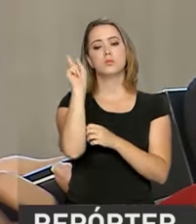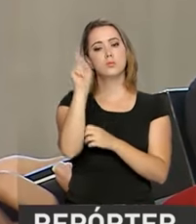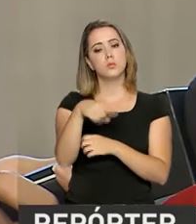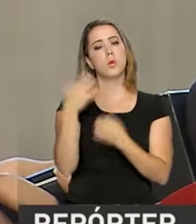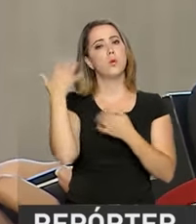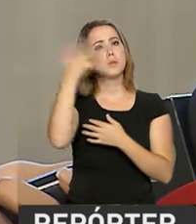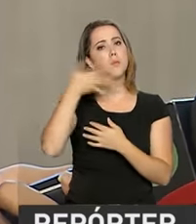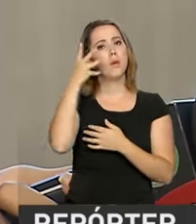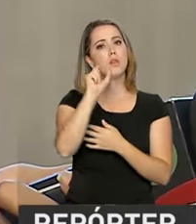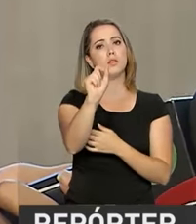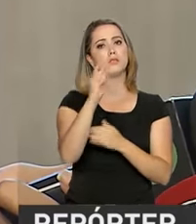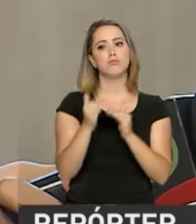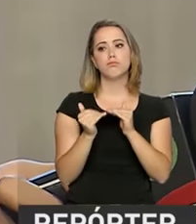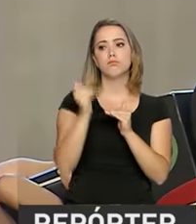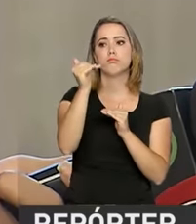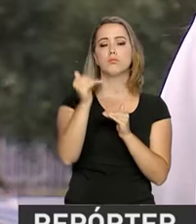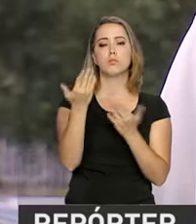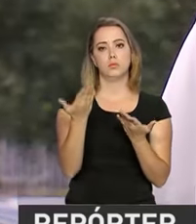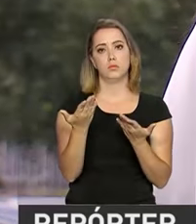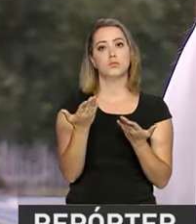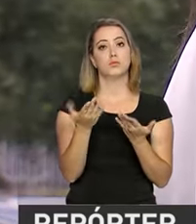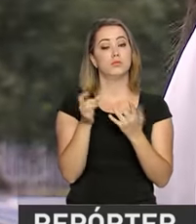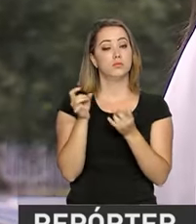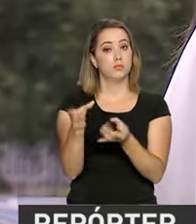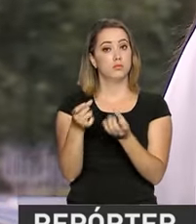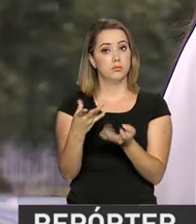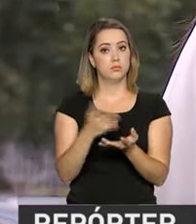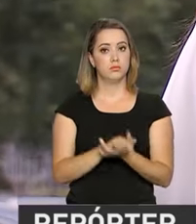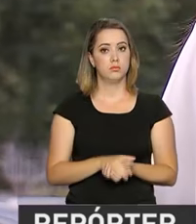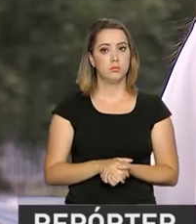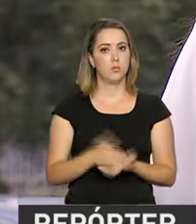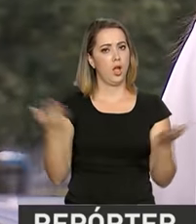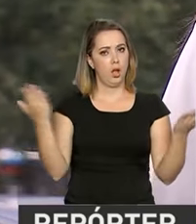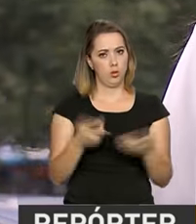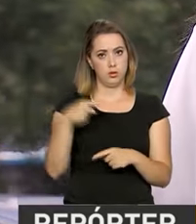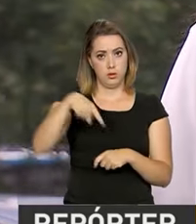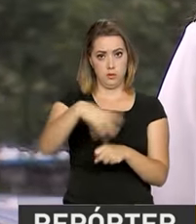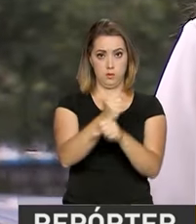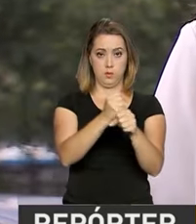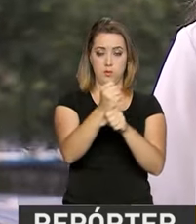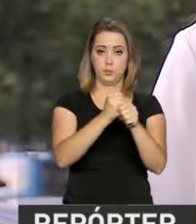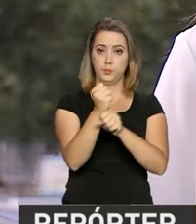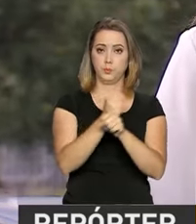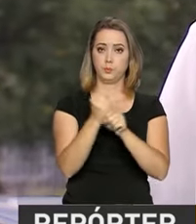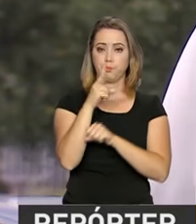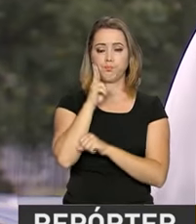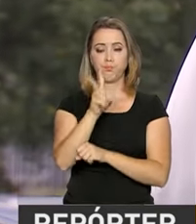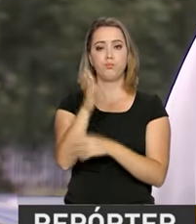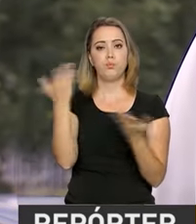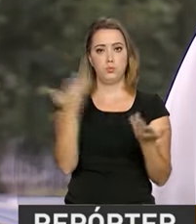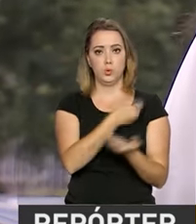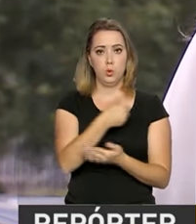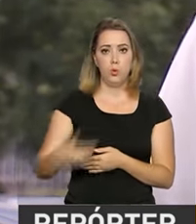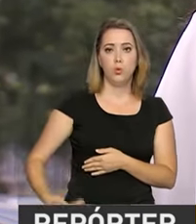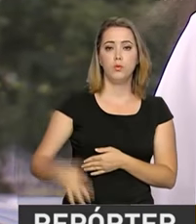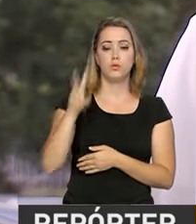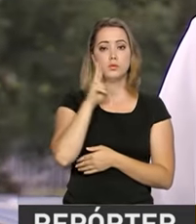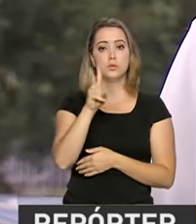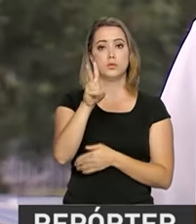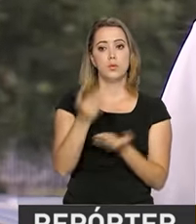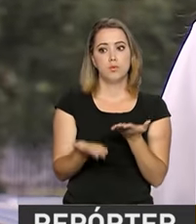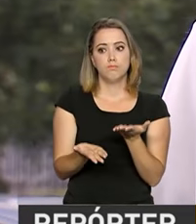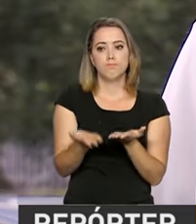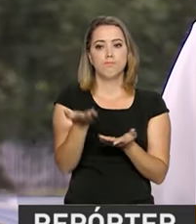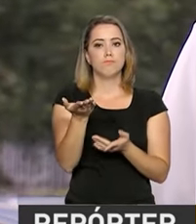explica esse supera comercial para 2017 o governo projeta um aumento das exportações e importações com